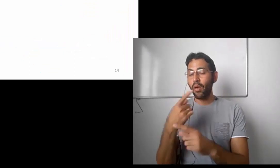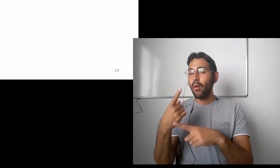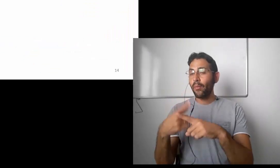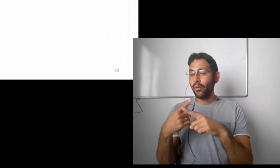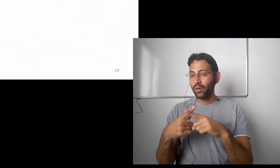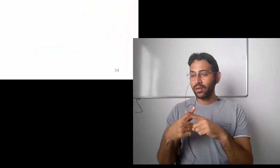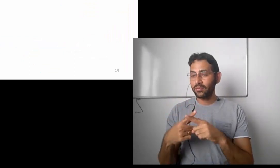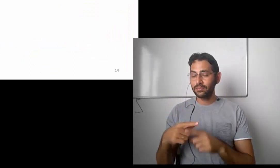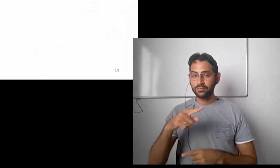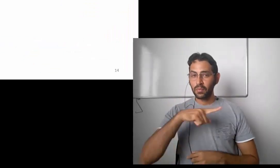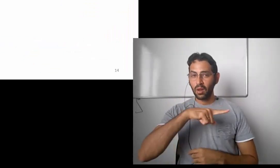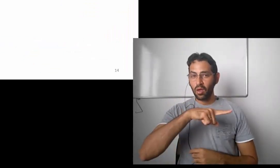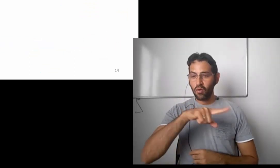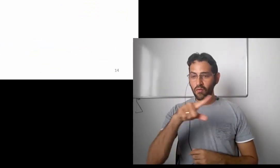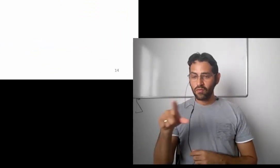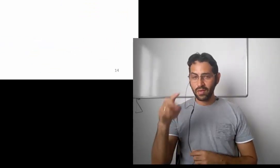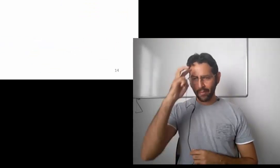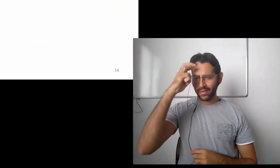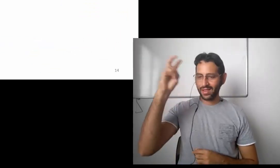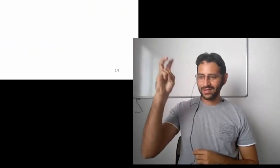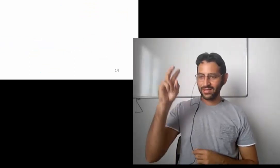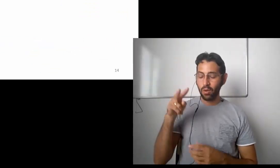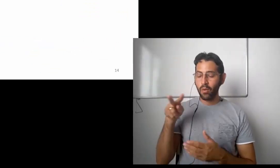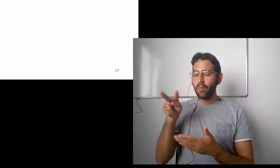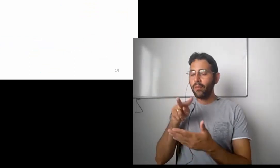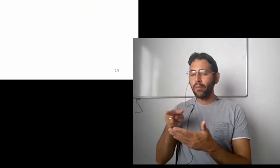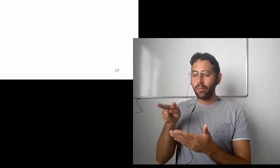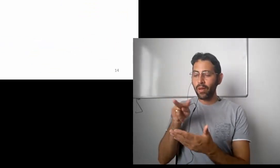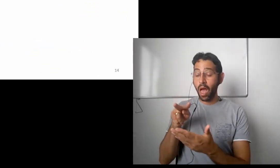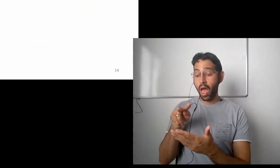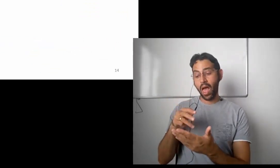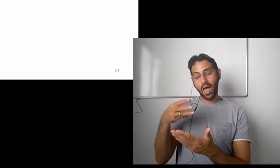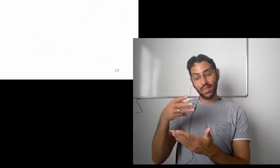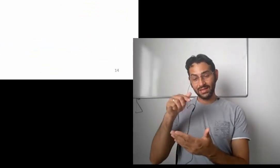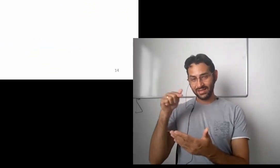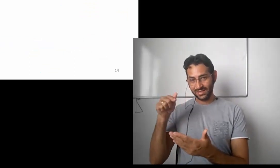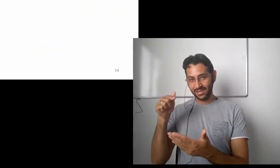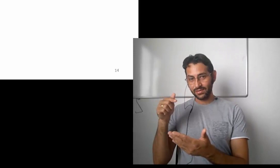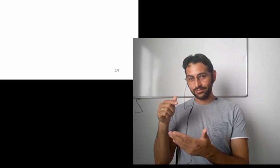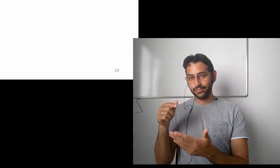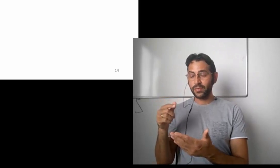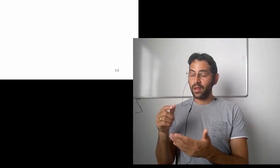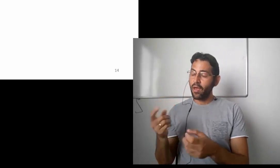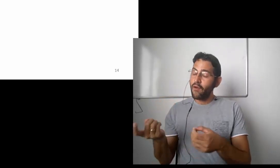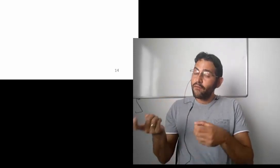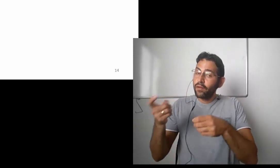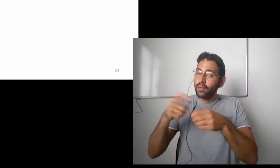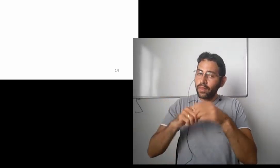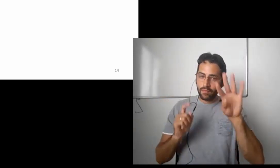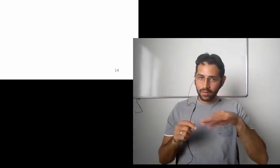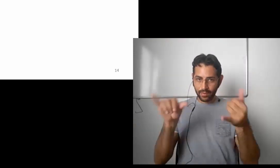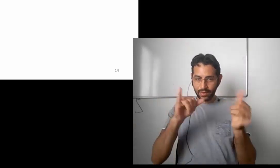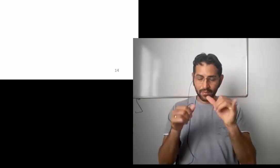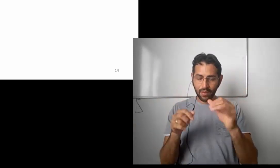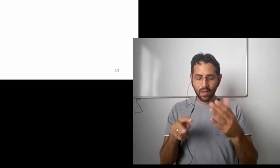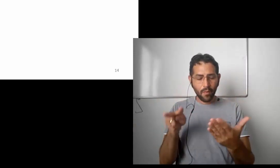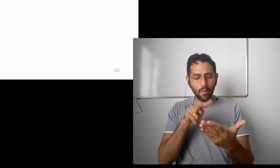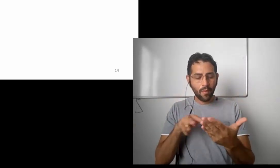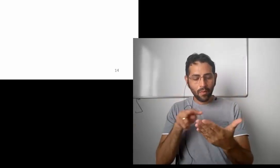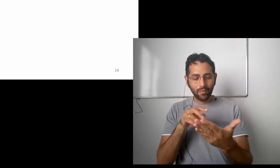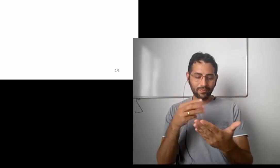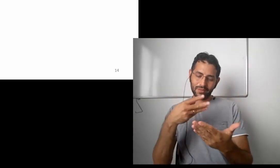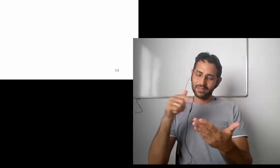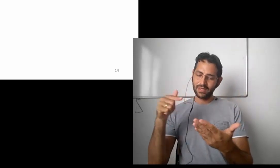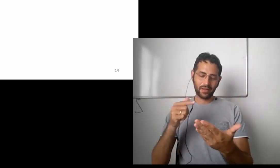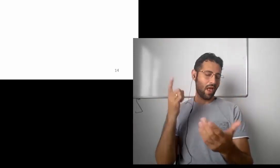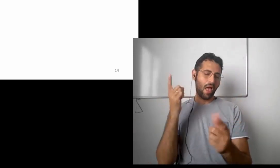14. Silício. Tá, então, mas vocês precisam fazer utilizando a distribuição eletrônica. Vou